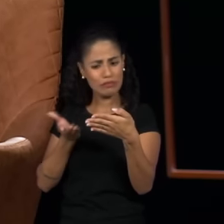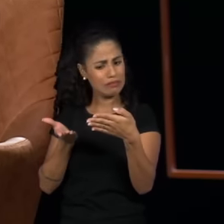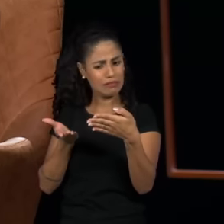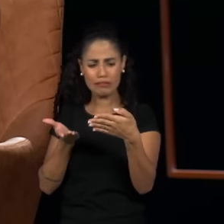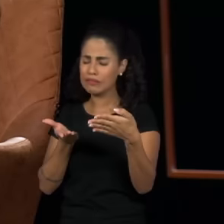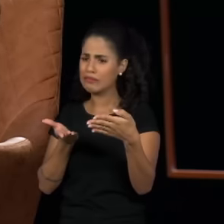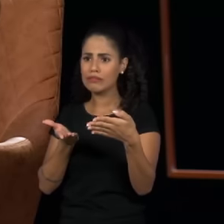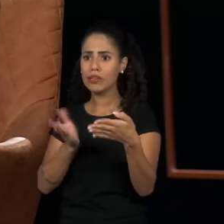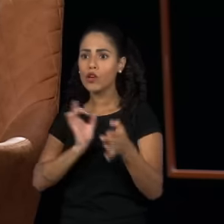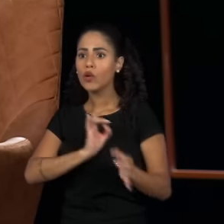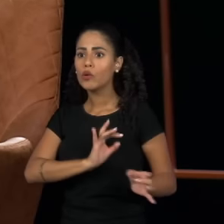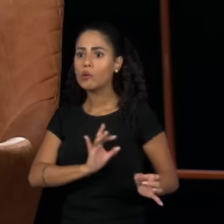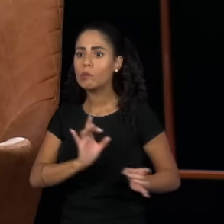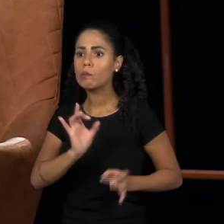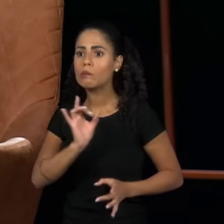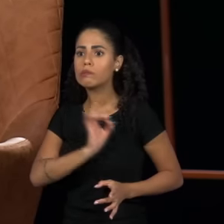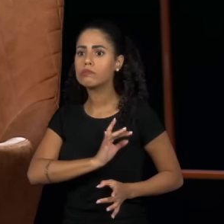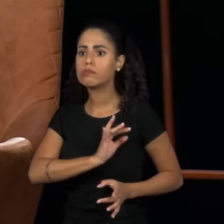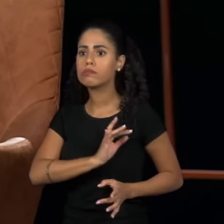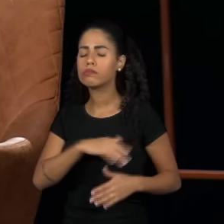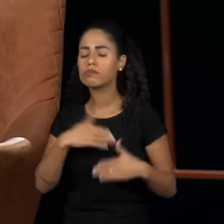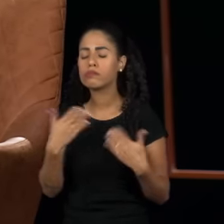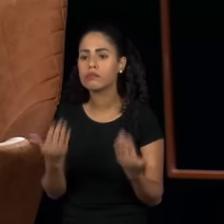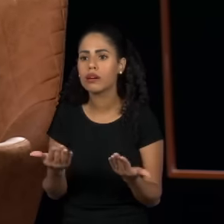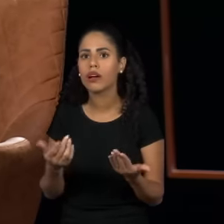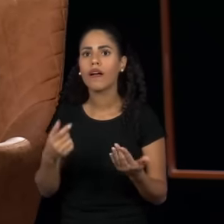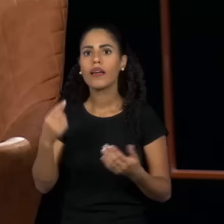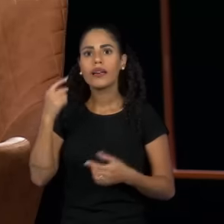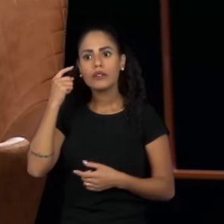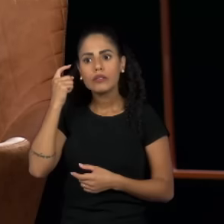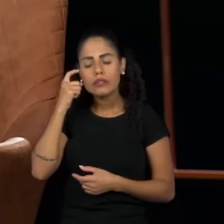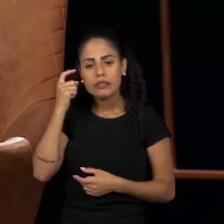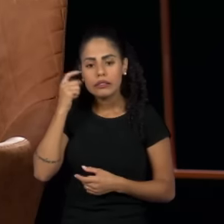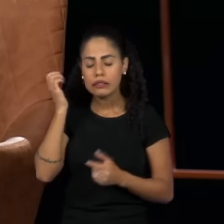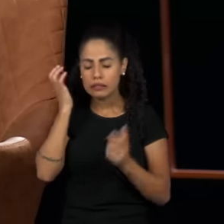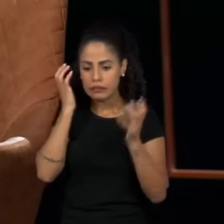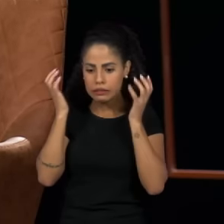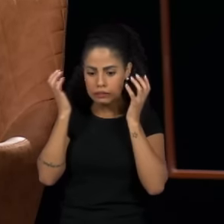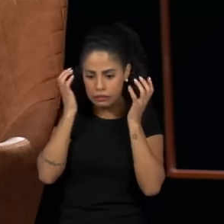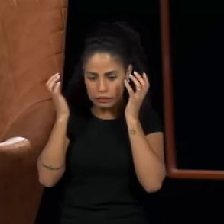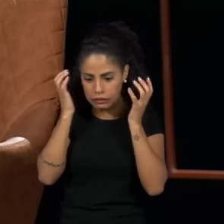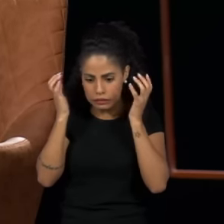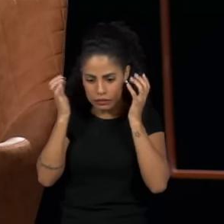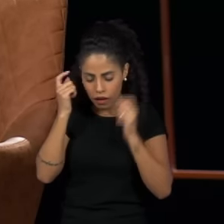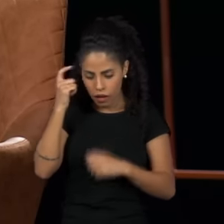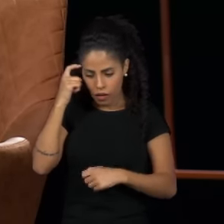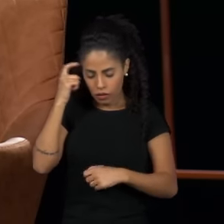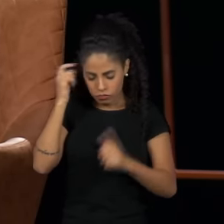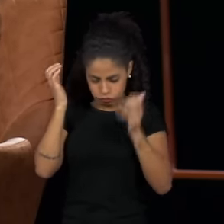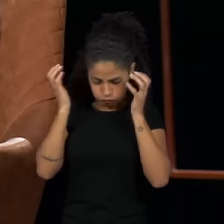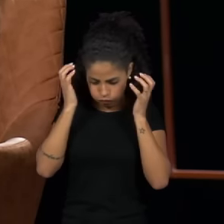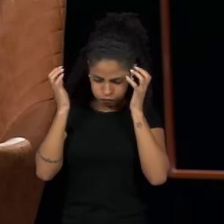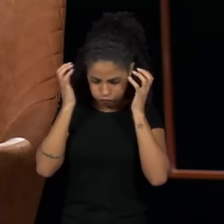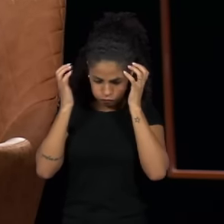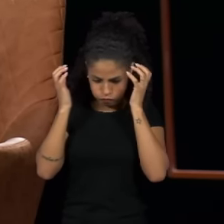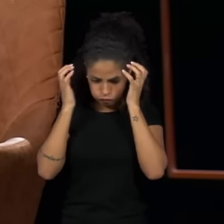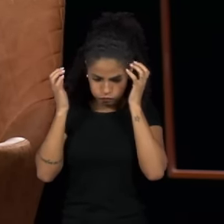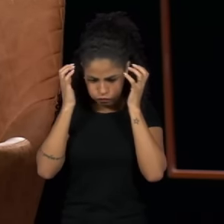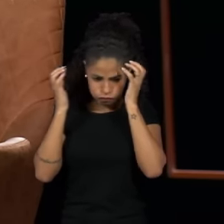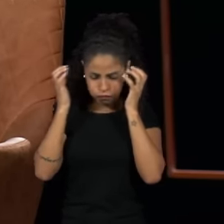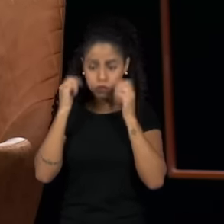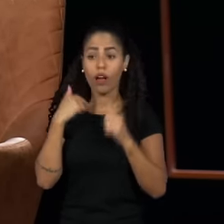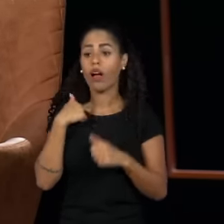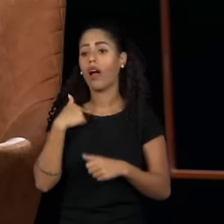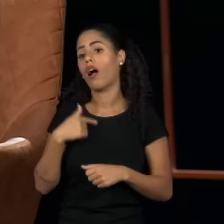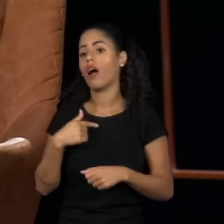E o medo do fracasso, que é o nosso grande, né, nosso vilão aqui, que fica falando, vai que dessa